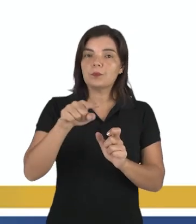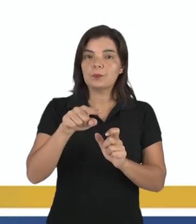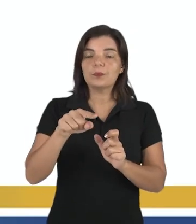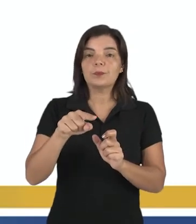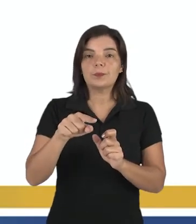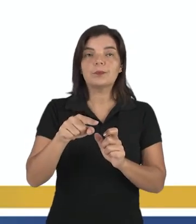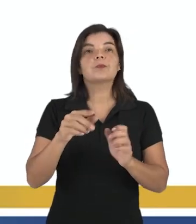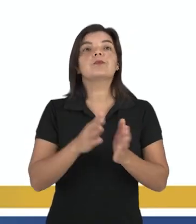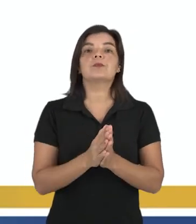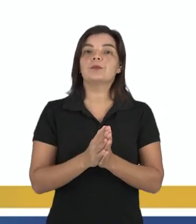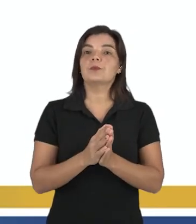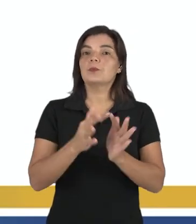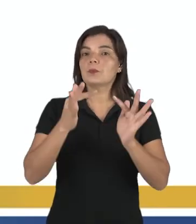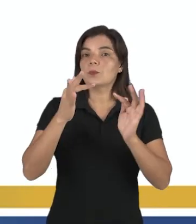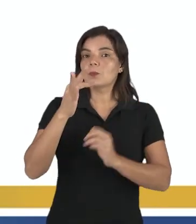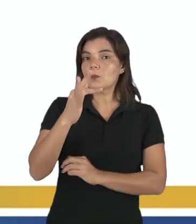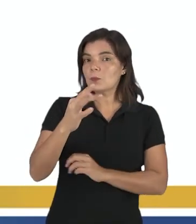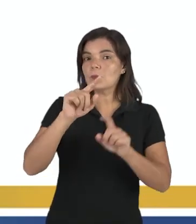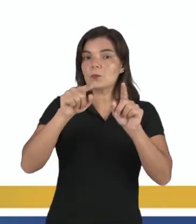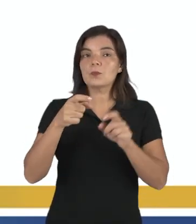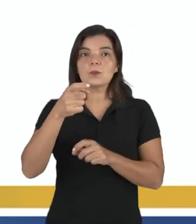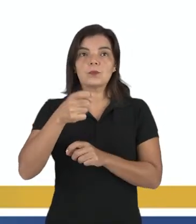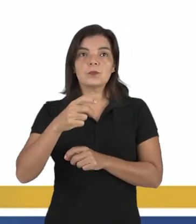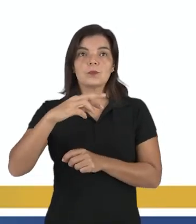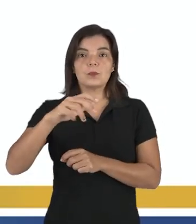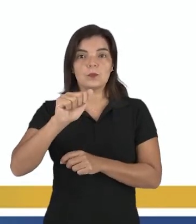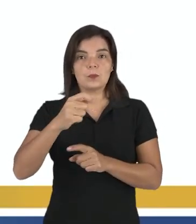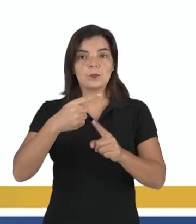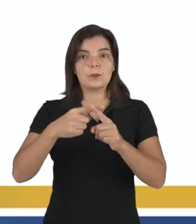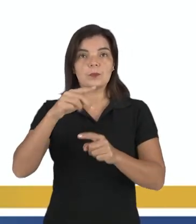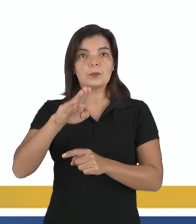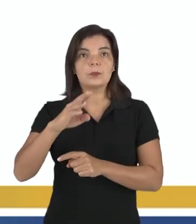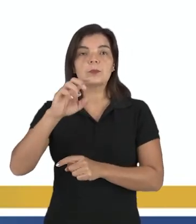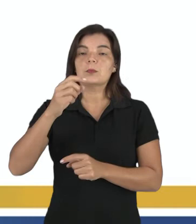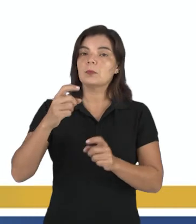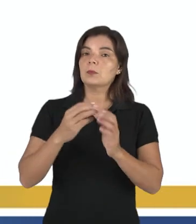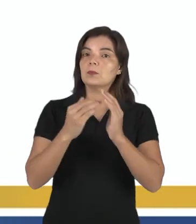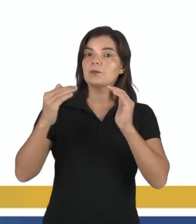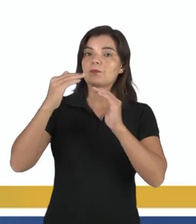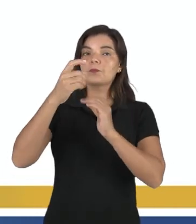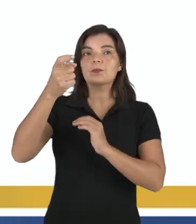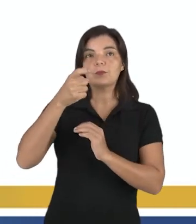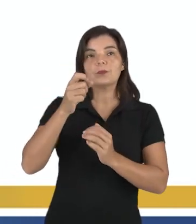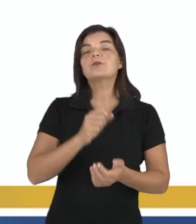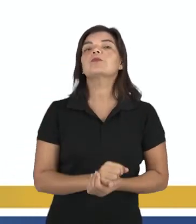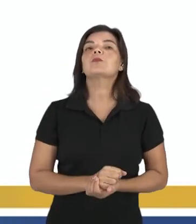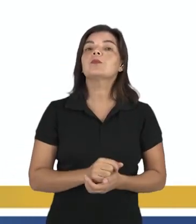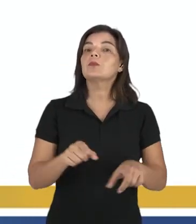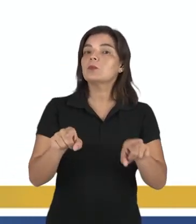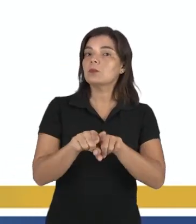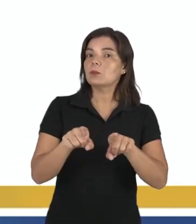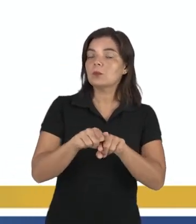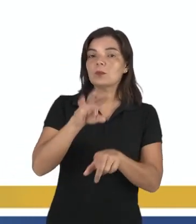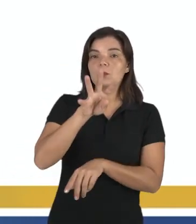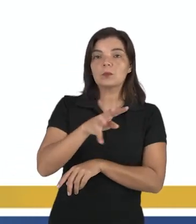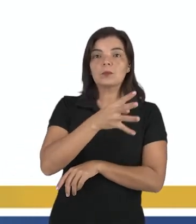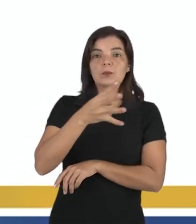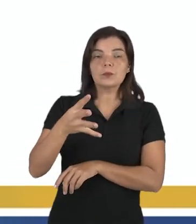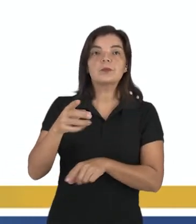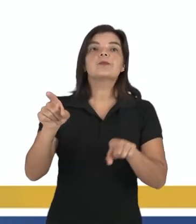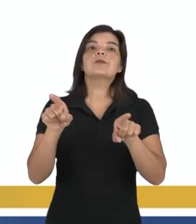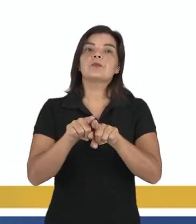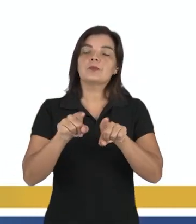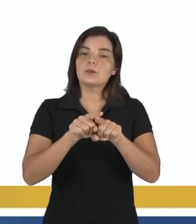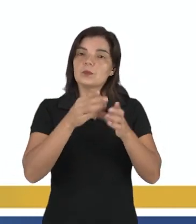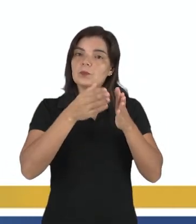pela fórmula f de x igual a a vezes b elevado a x. Nós podemos trabalhar isso na tabela,